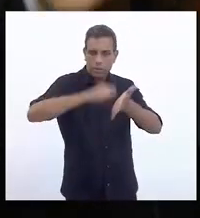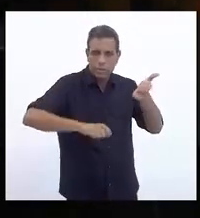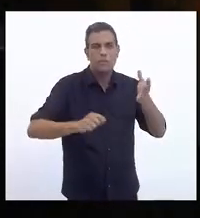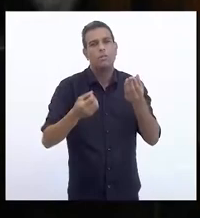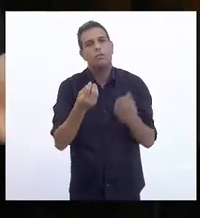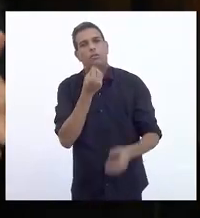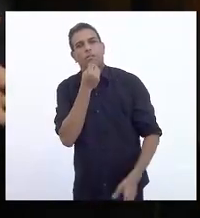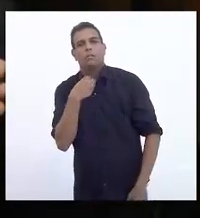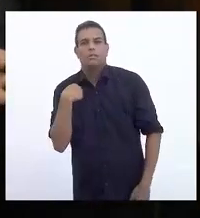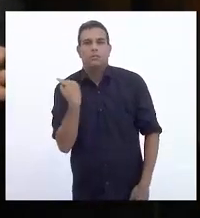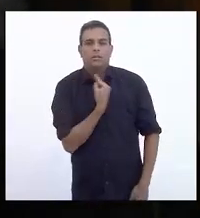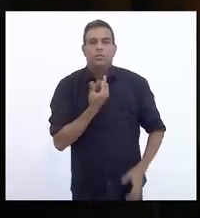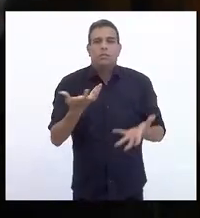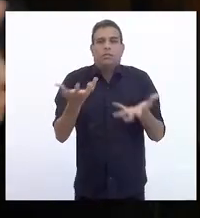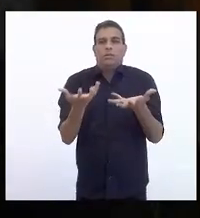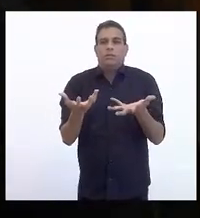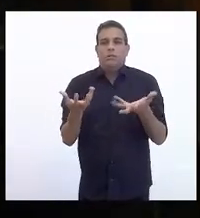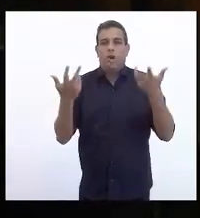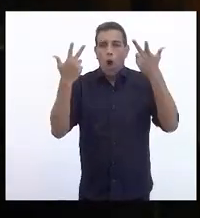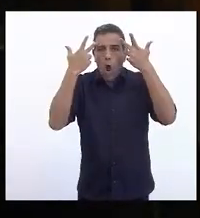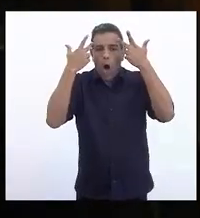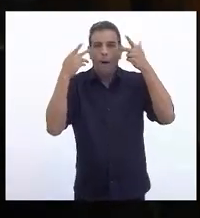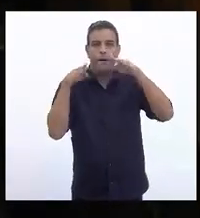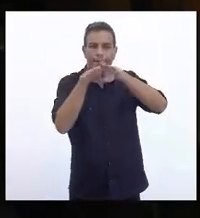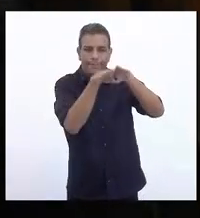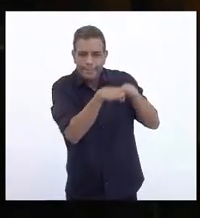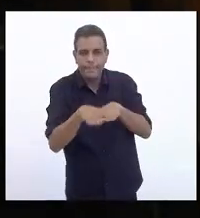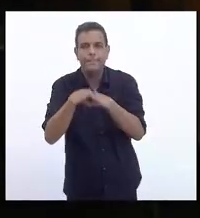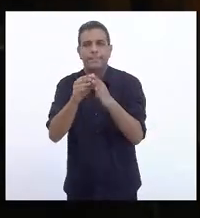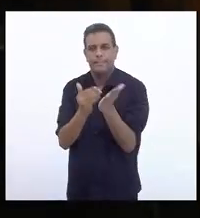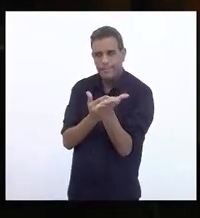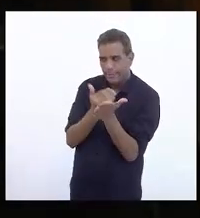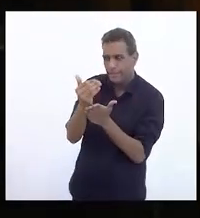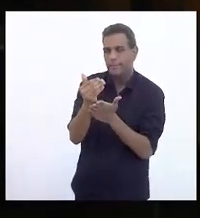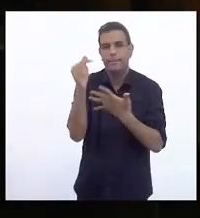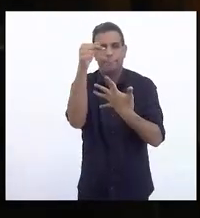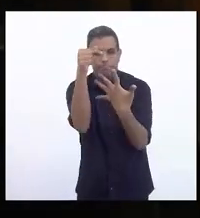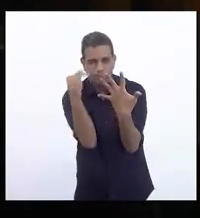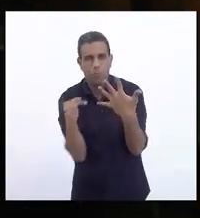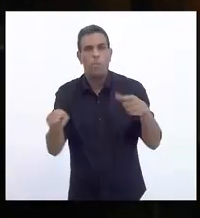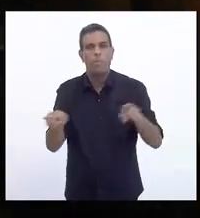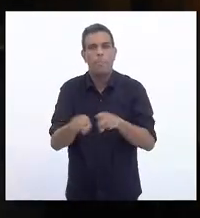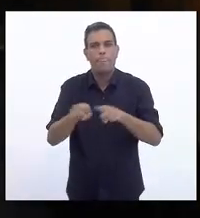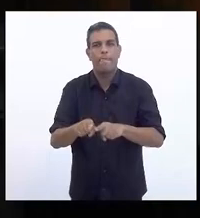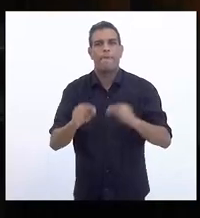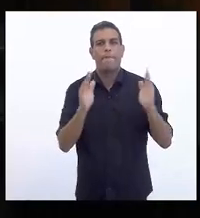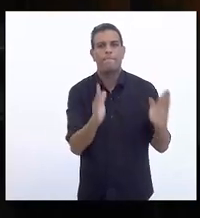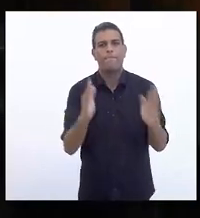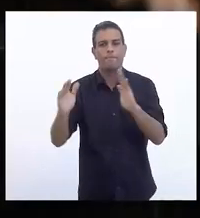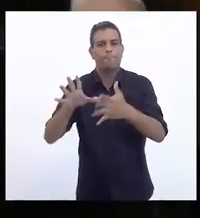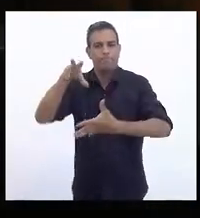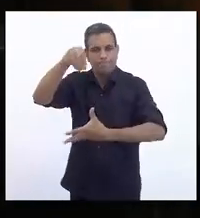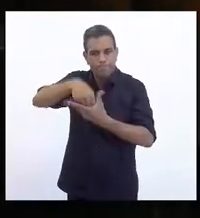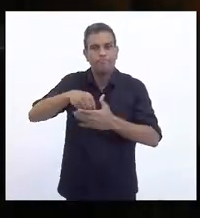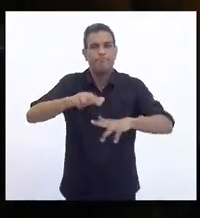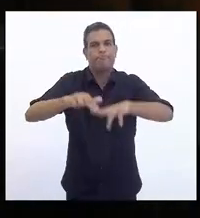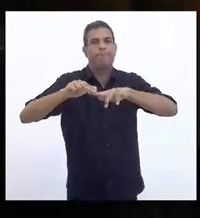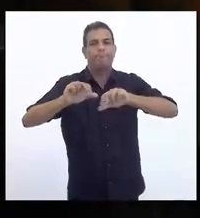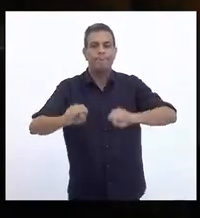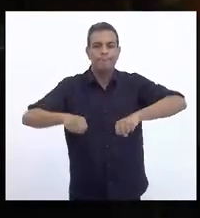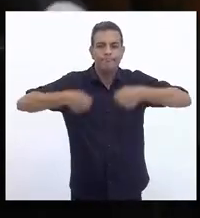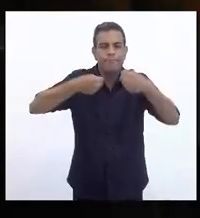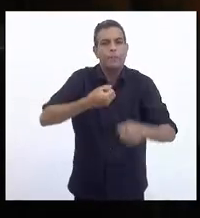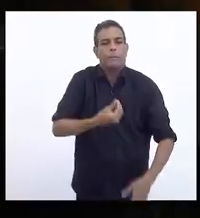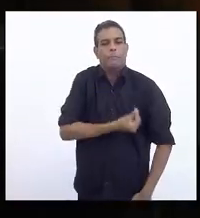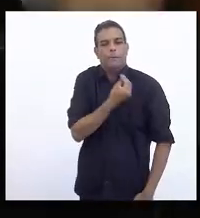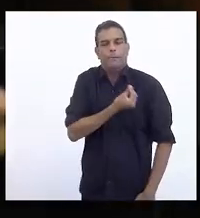é claro que eles querem. É normal. E eu comecei falando sobre isso. Por causa da carreira deles e por causa da presença do